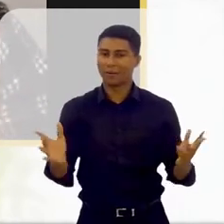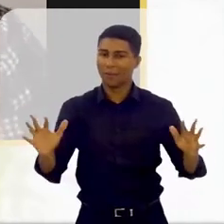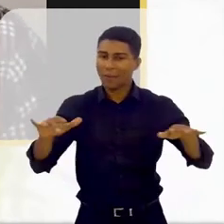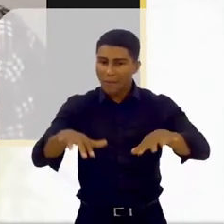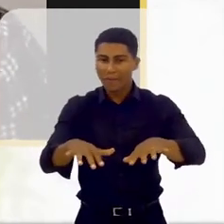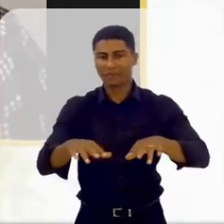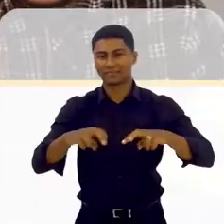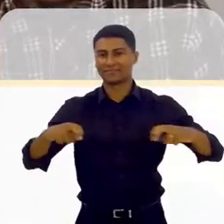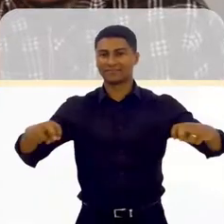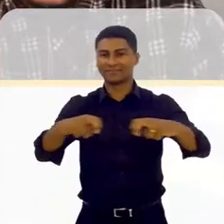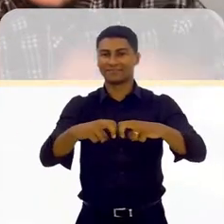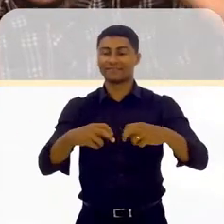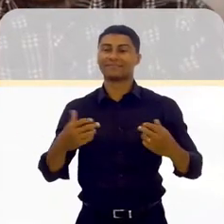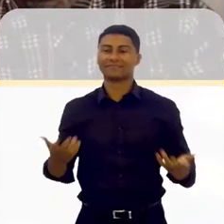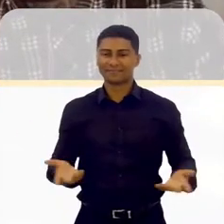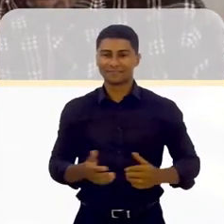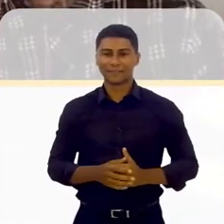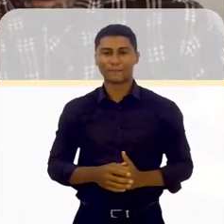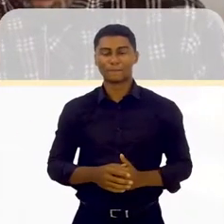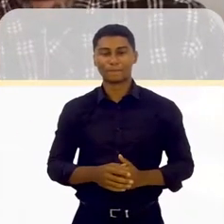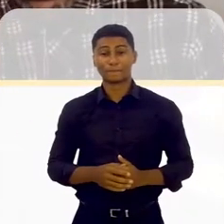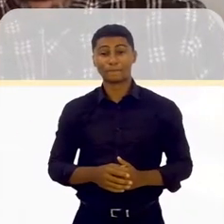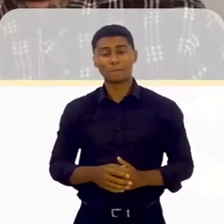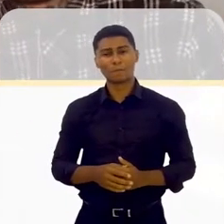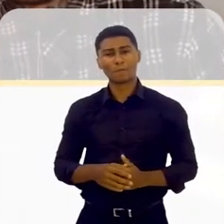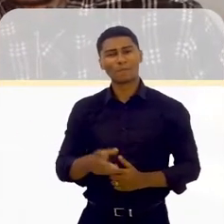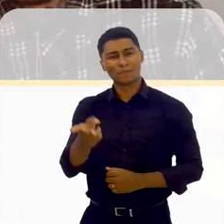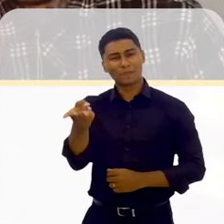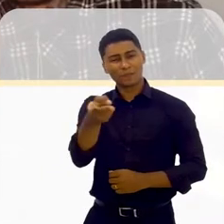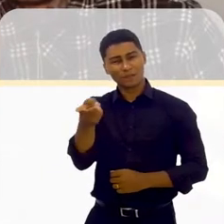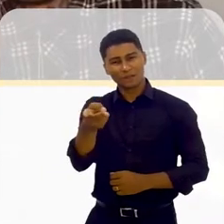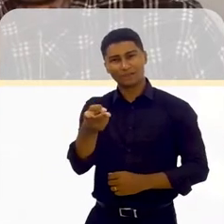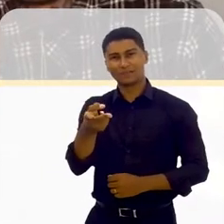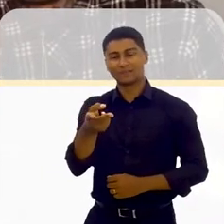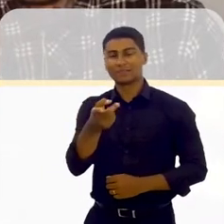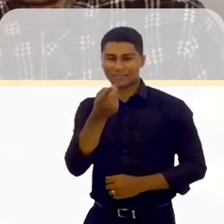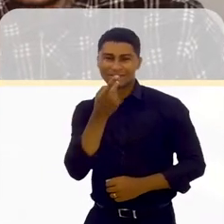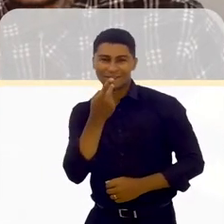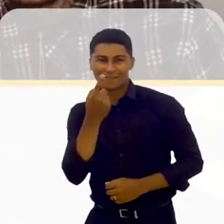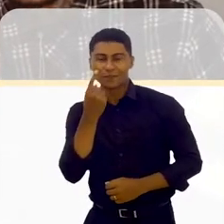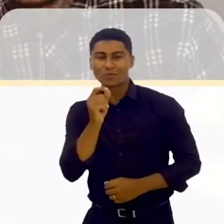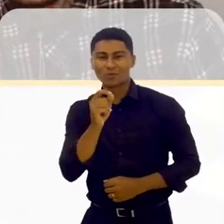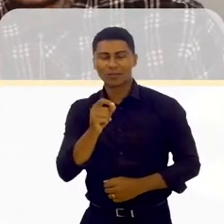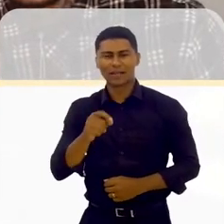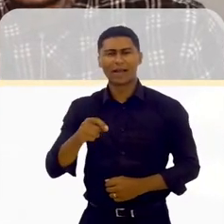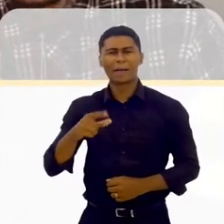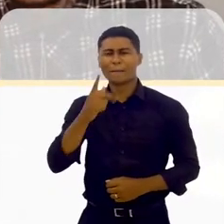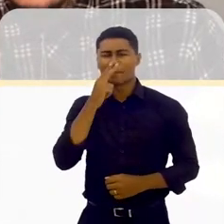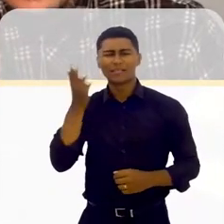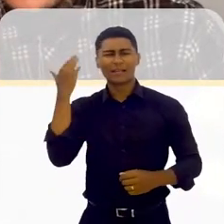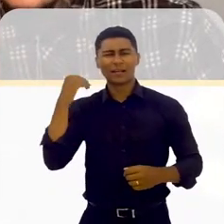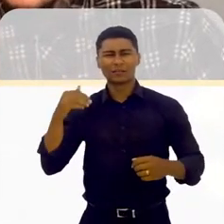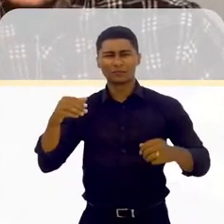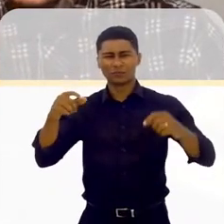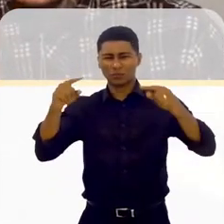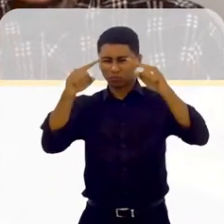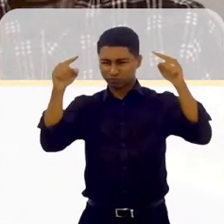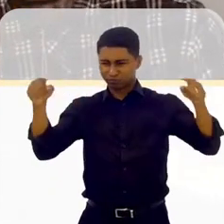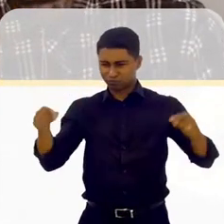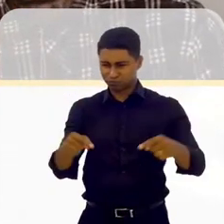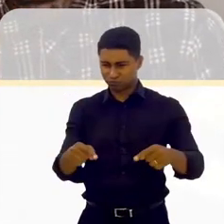como, aí enrolava tudo Mas, solto. gente, vocês falaram de você falou de vinil, Sim.